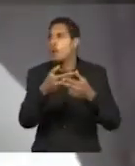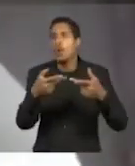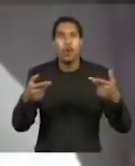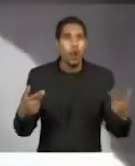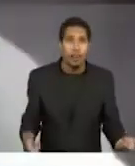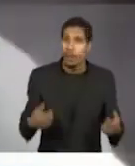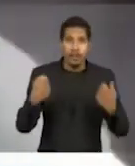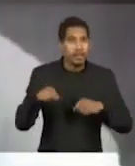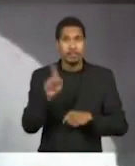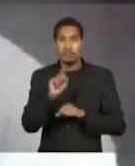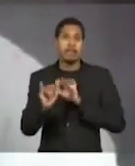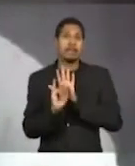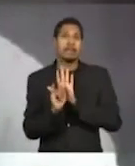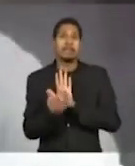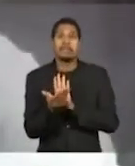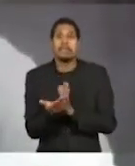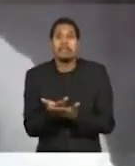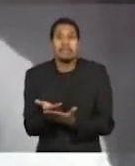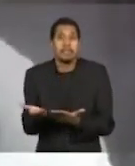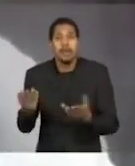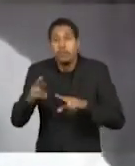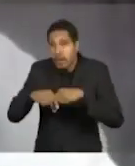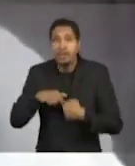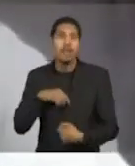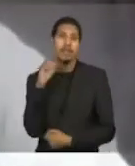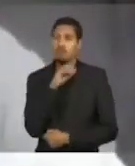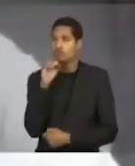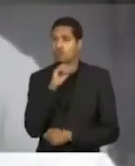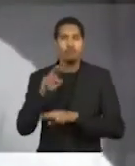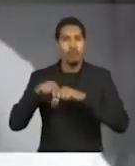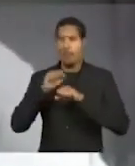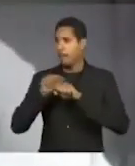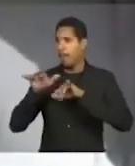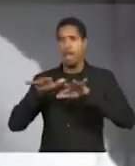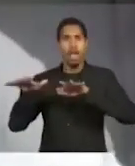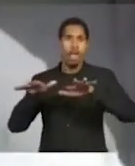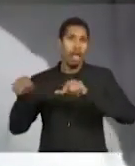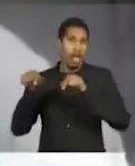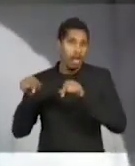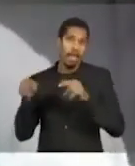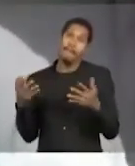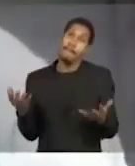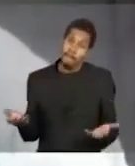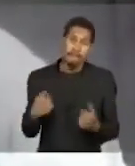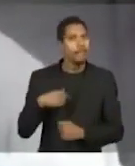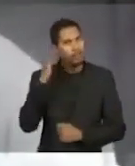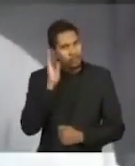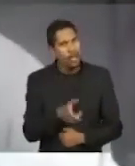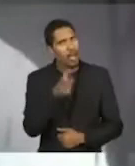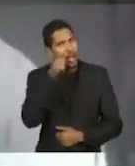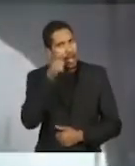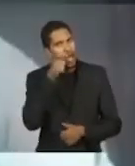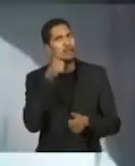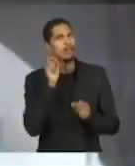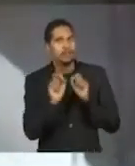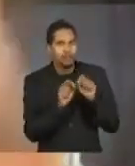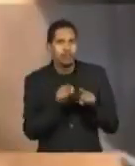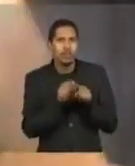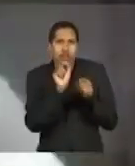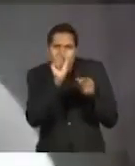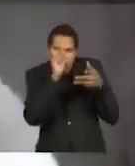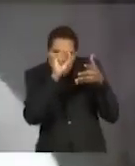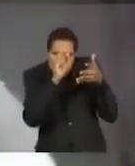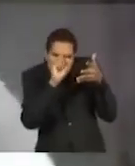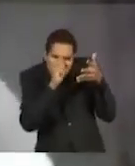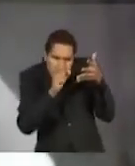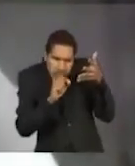sem fazer licitação por conta da emergência da pandemia. Então, eu tenho acompanhado muito bem, muito, muito de perto, através